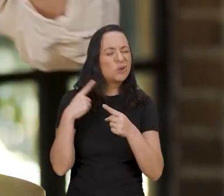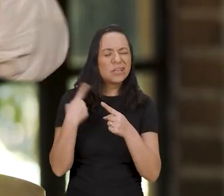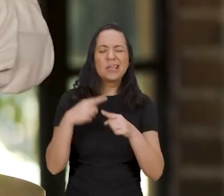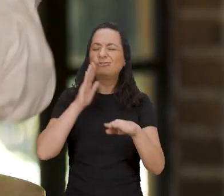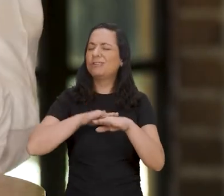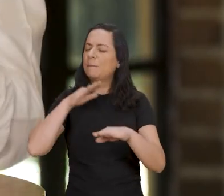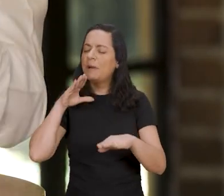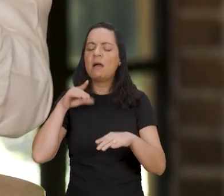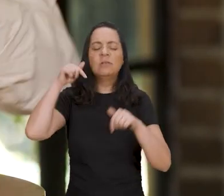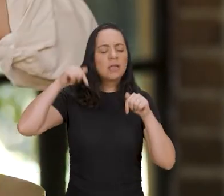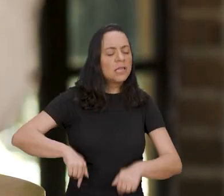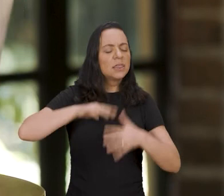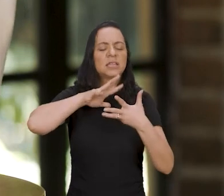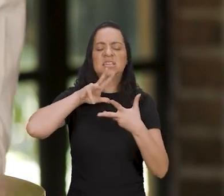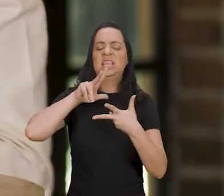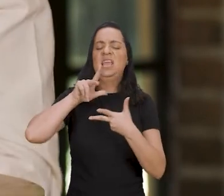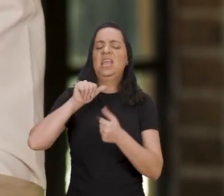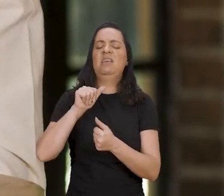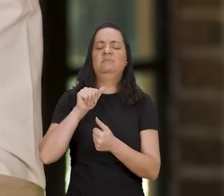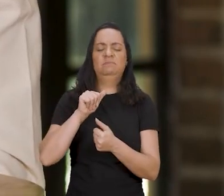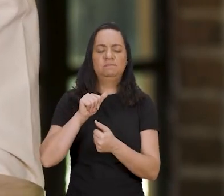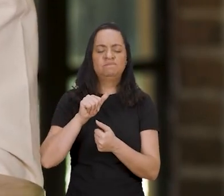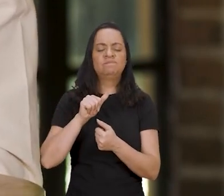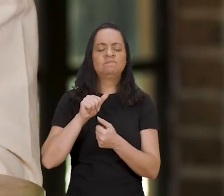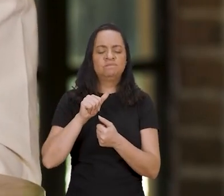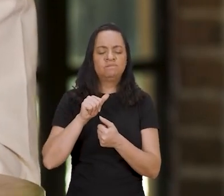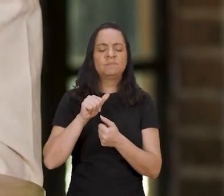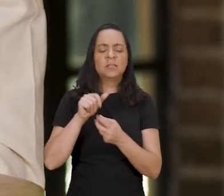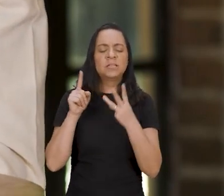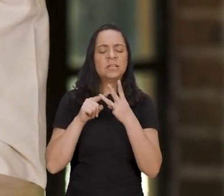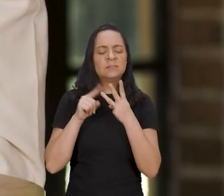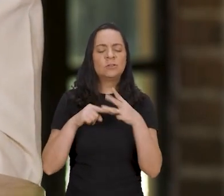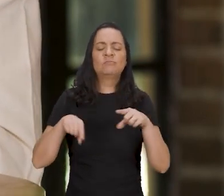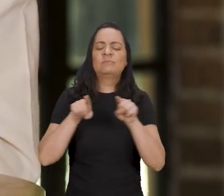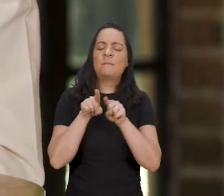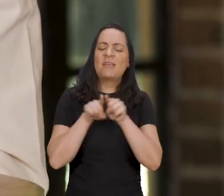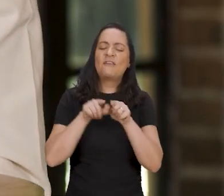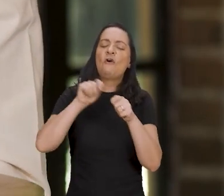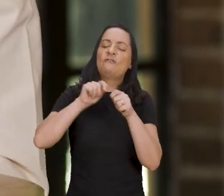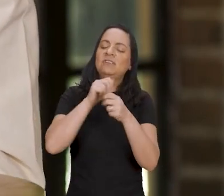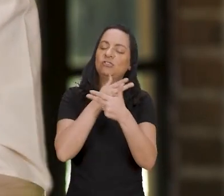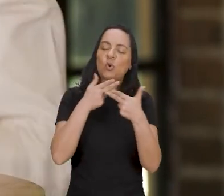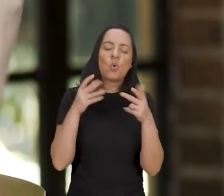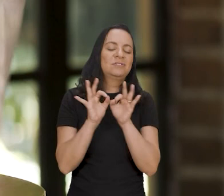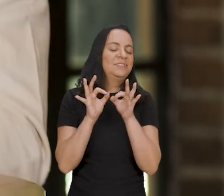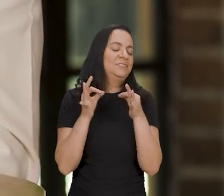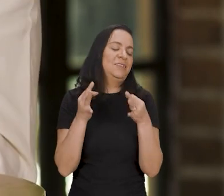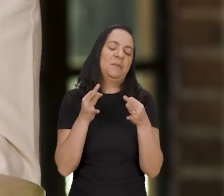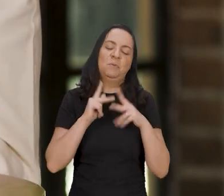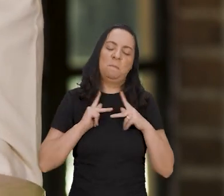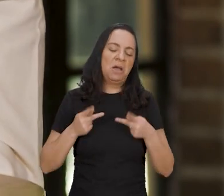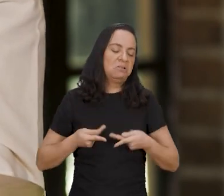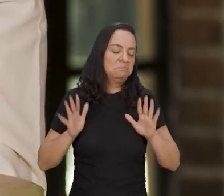na terra. Elas estão aqui na terra para estabelecer o teu reino. E terceiro, fazer as coisas que todo ser